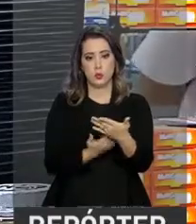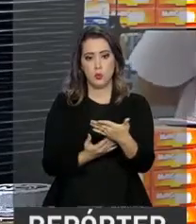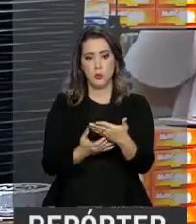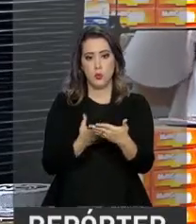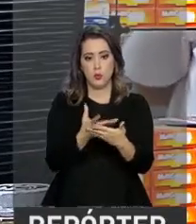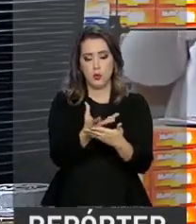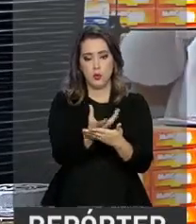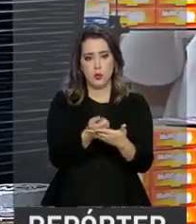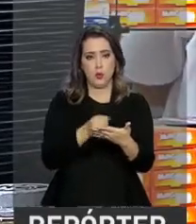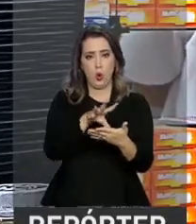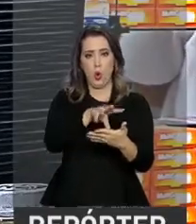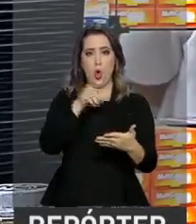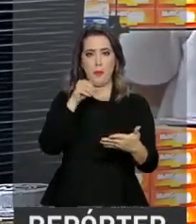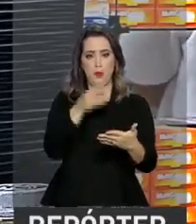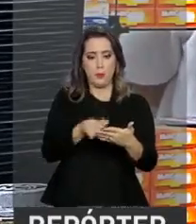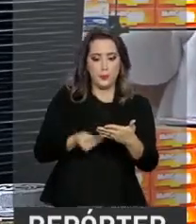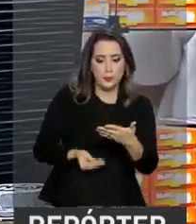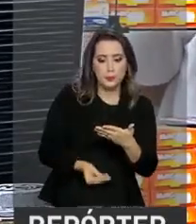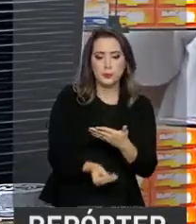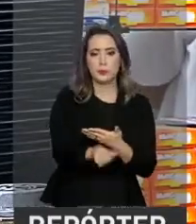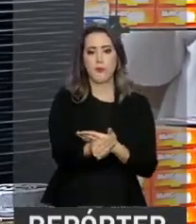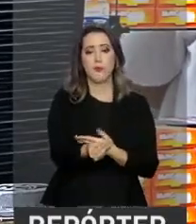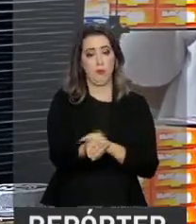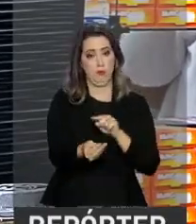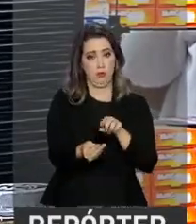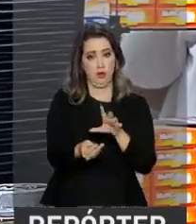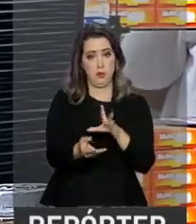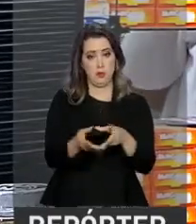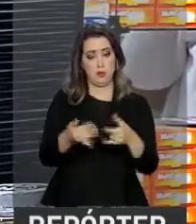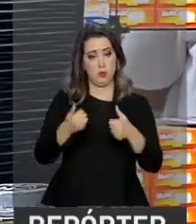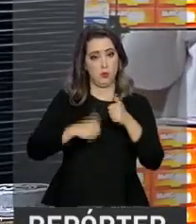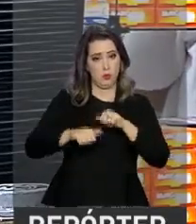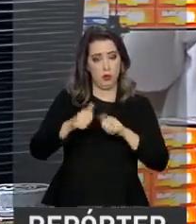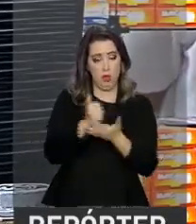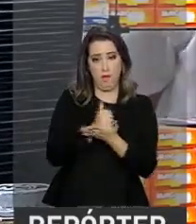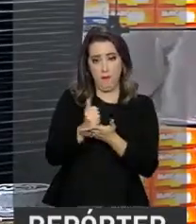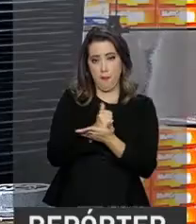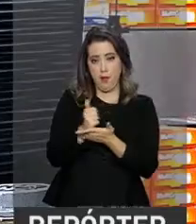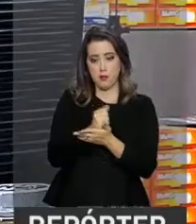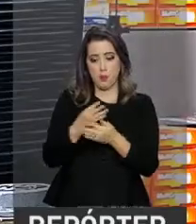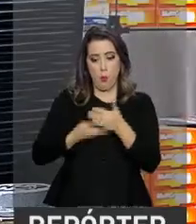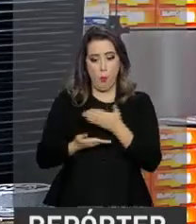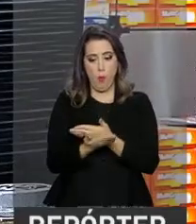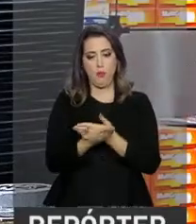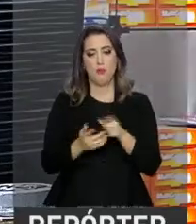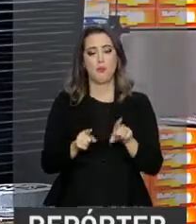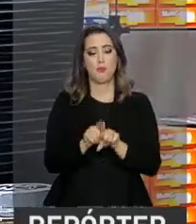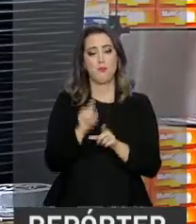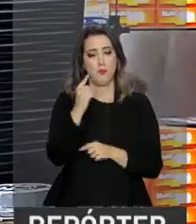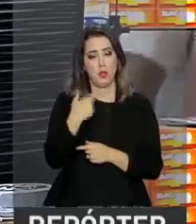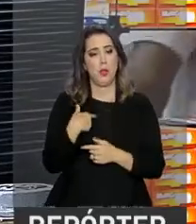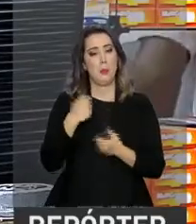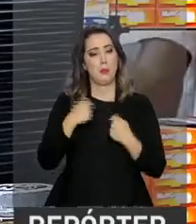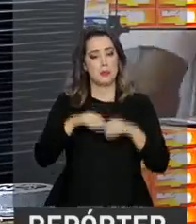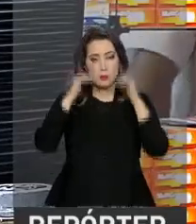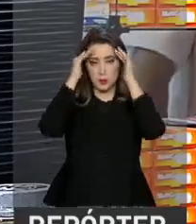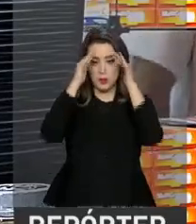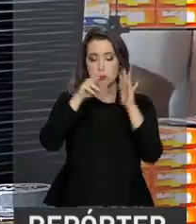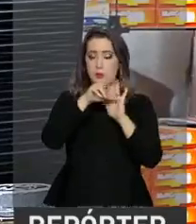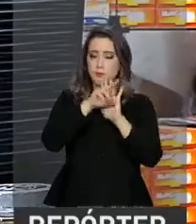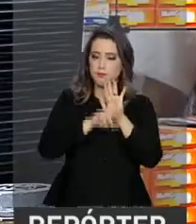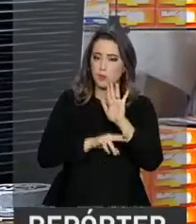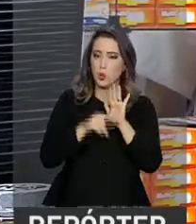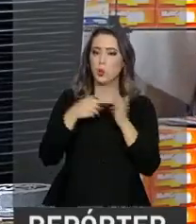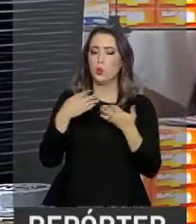receita a recomendação é que o paciente siga o tratamento indicado pelo médico respeitando a quantidade de